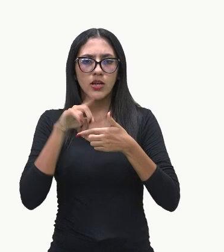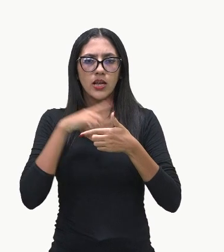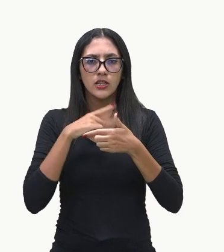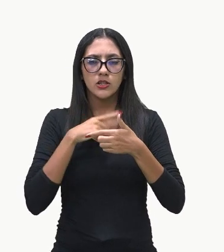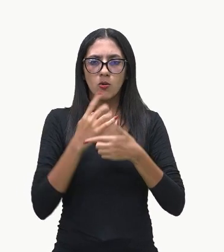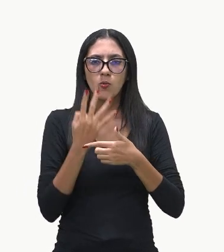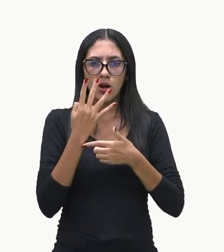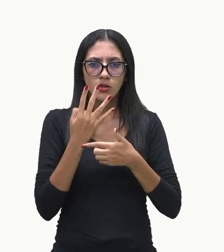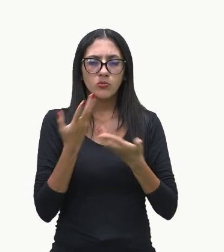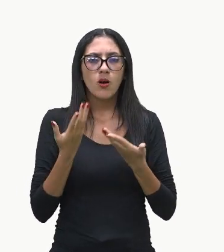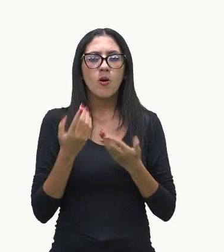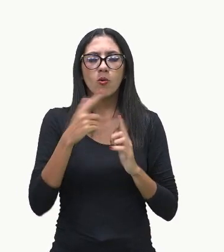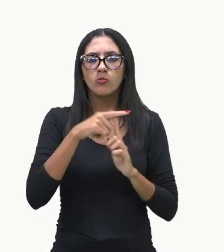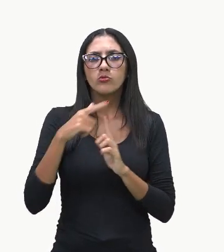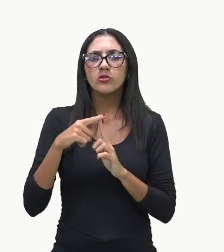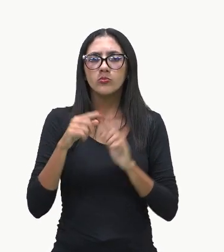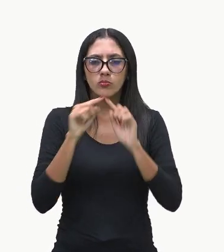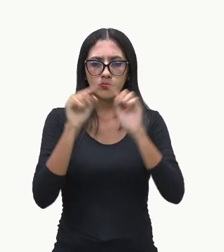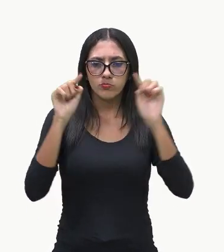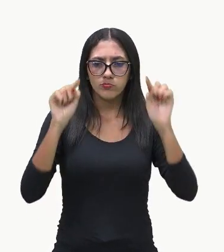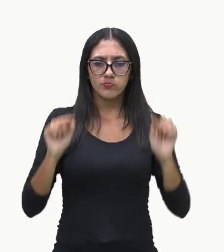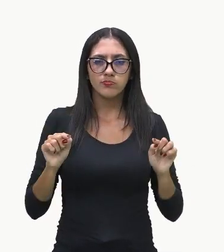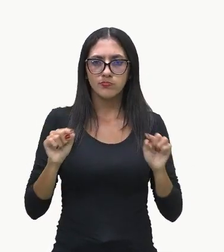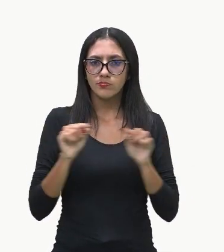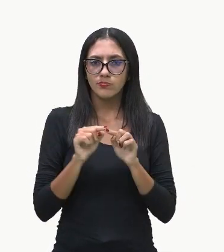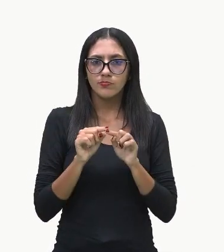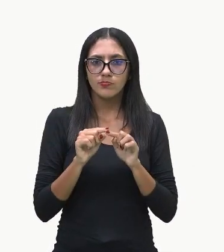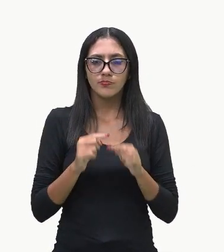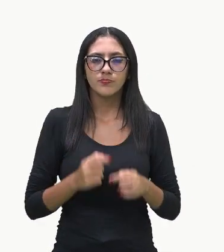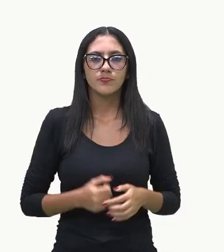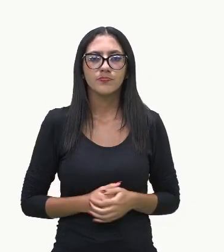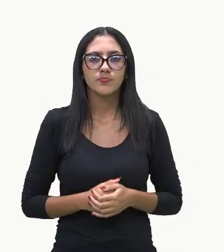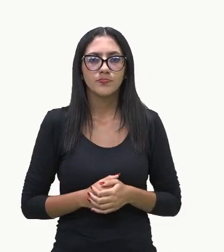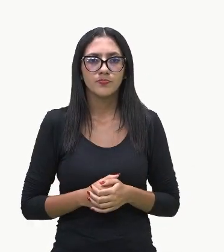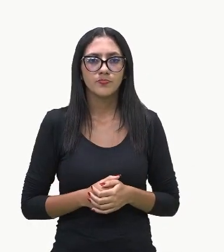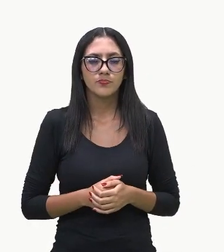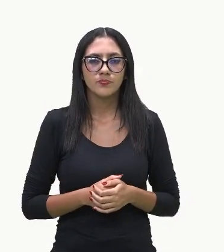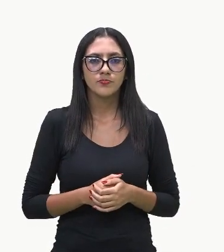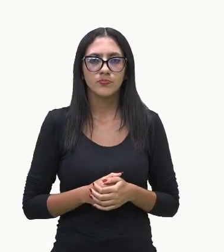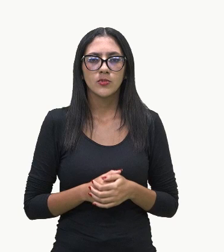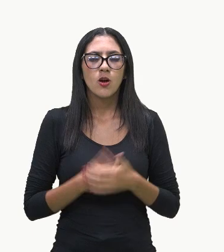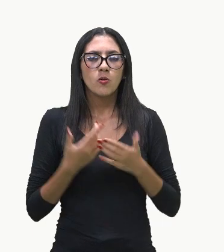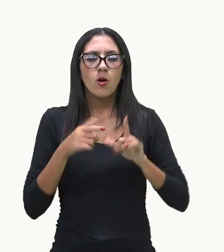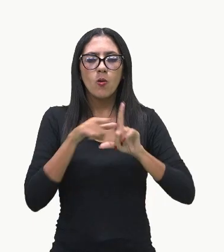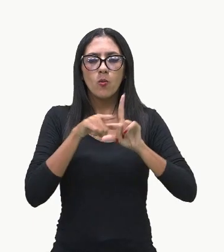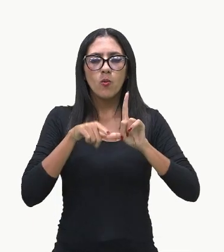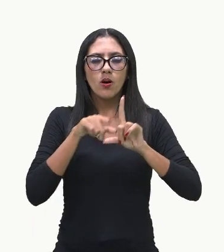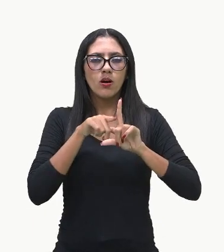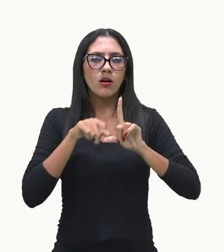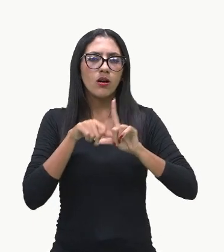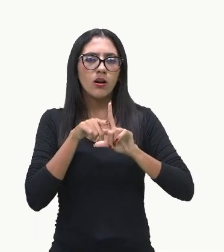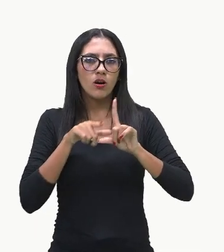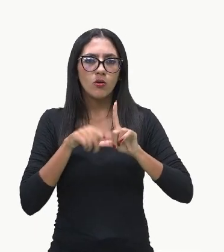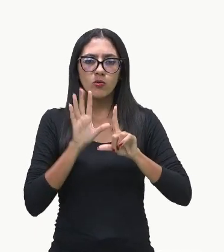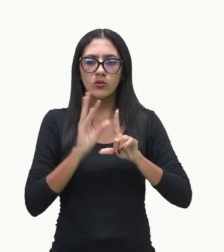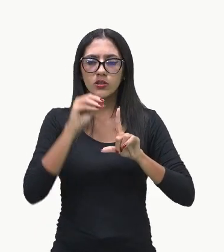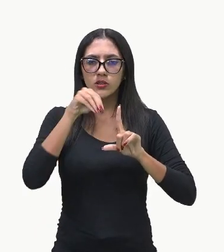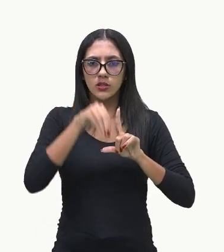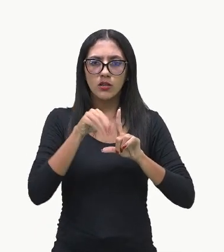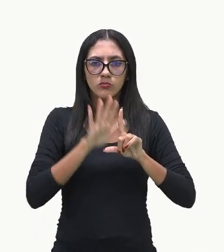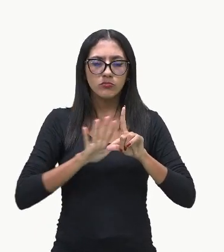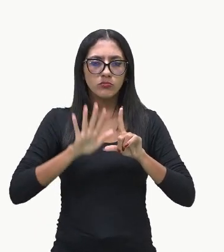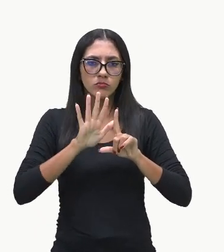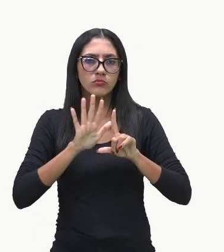é? Ele é um quadrado. E qual a medida ali do ângulo interno de